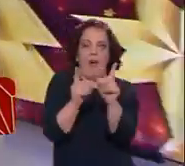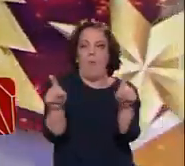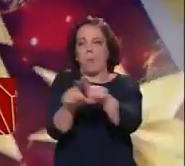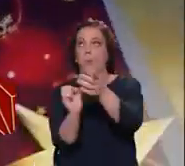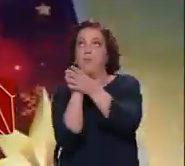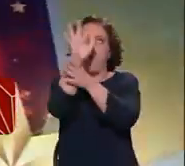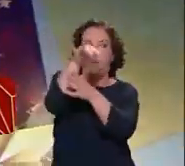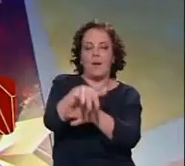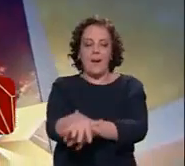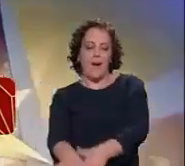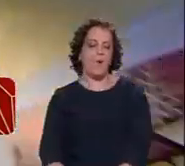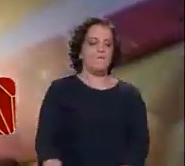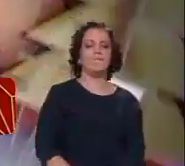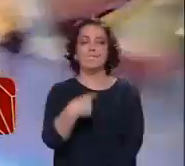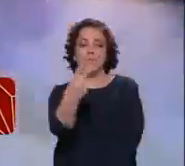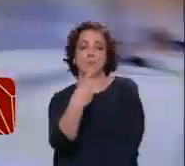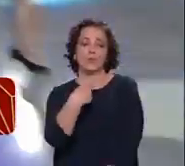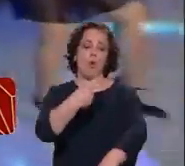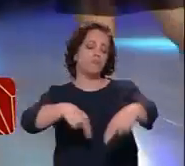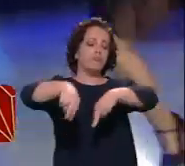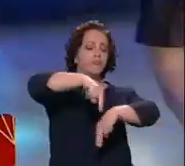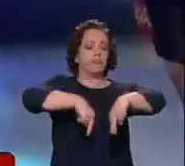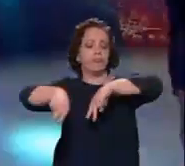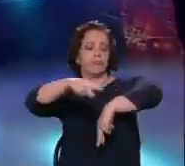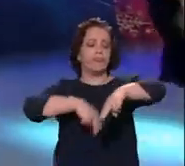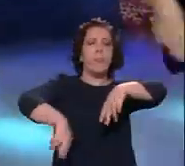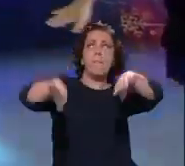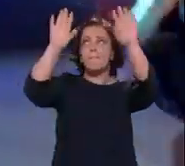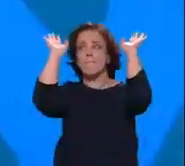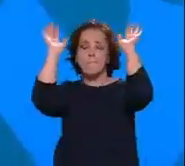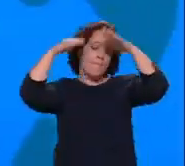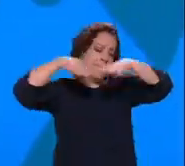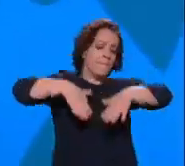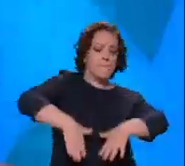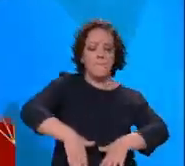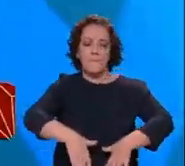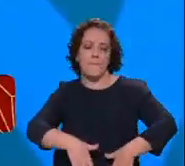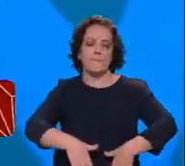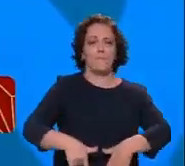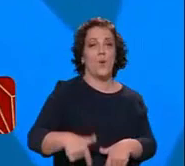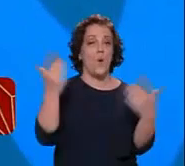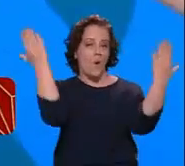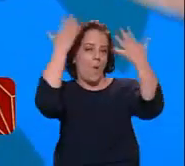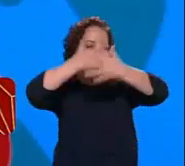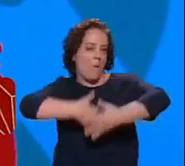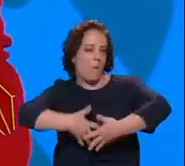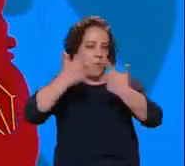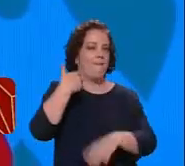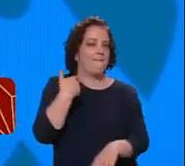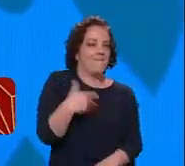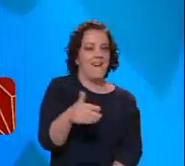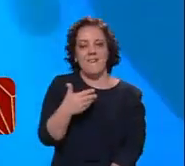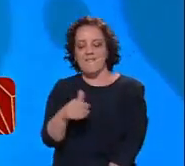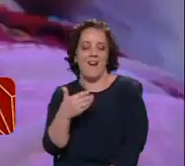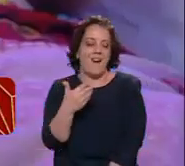vulcão. Nós dois naquela pista, mãos em cima e em baixo. Esta noite vai haver